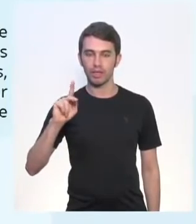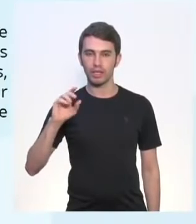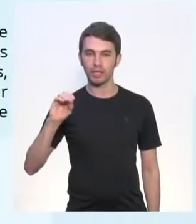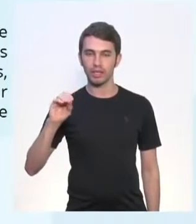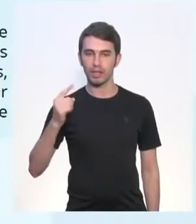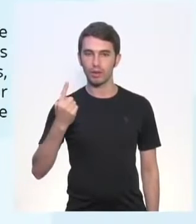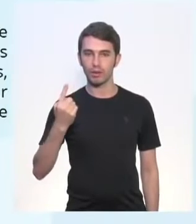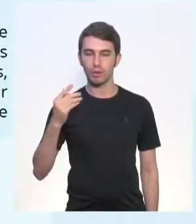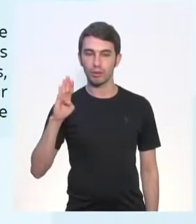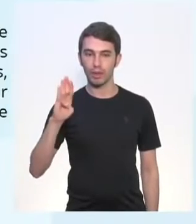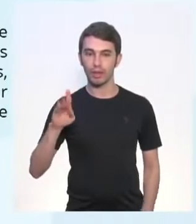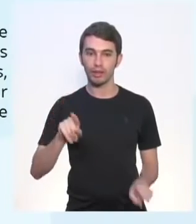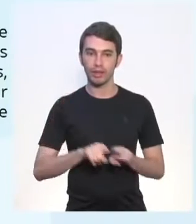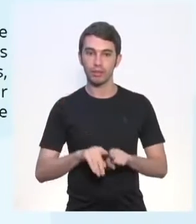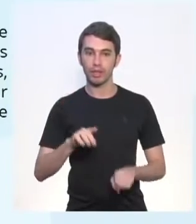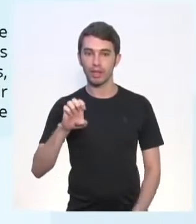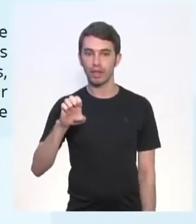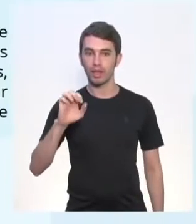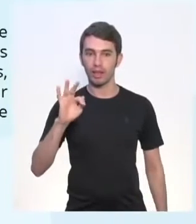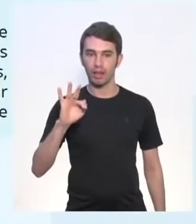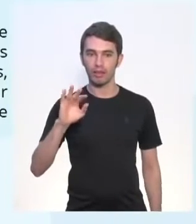EF09LP01B,